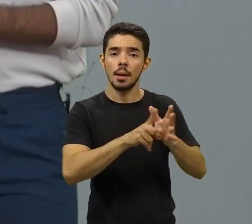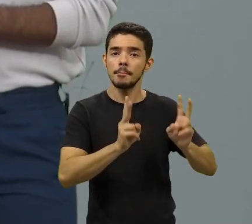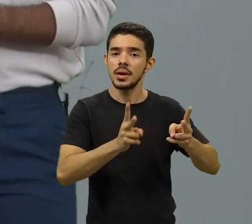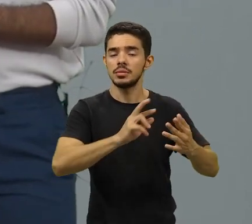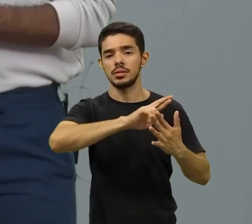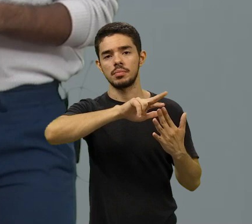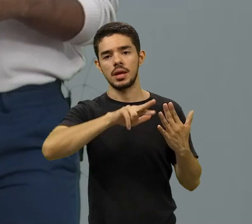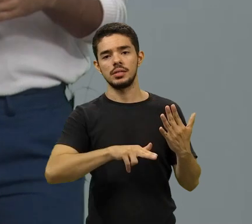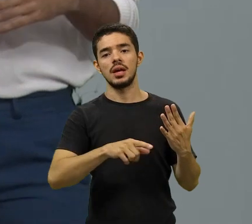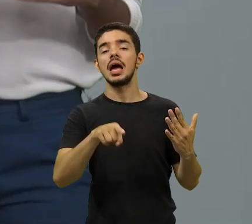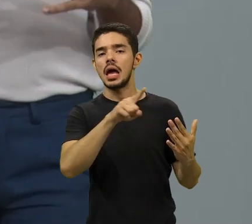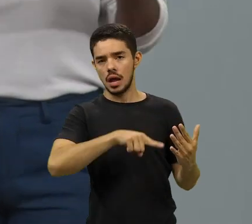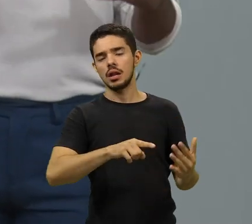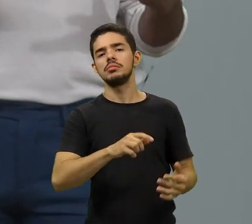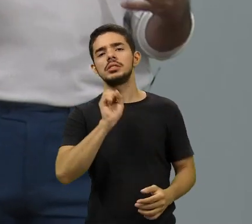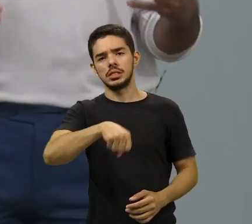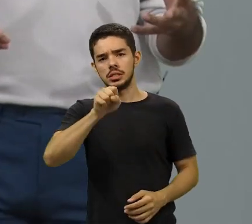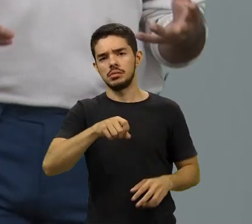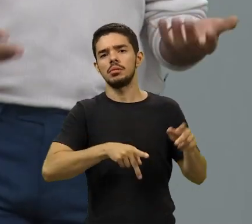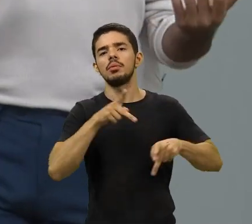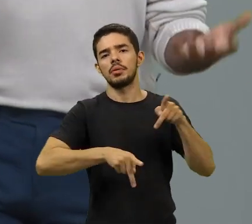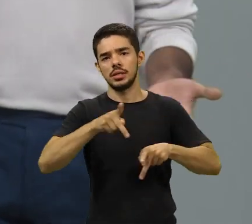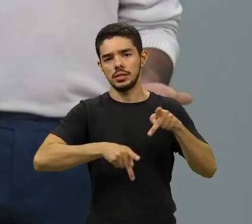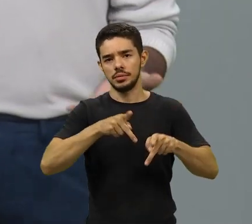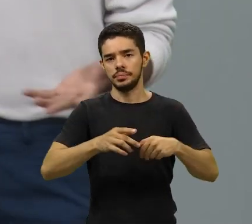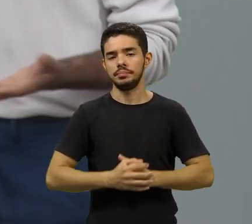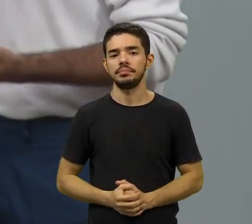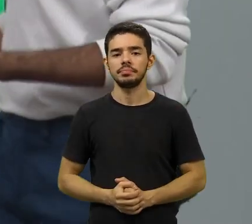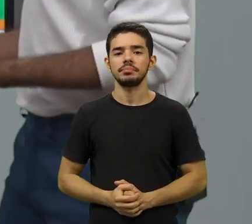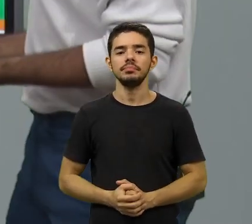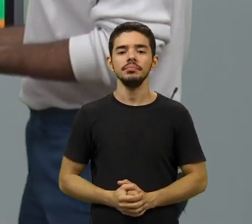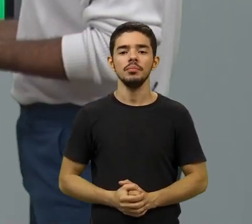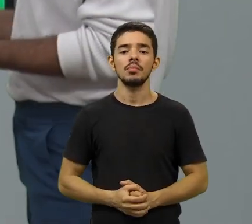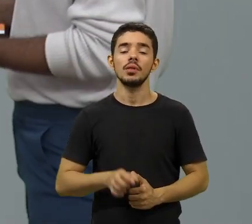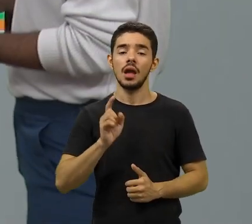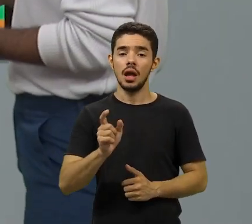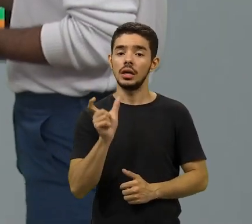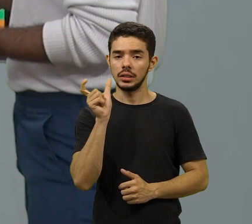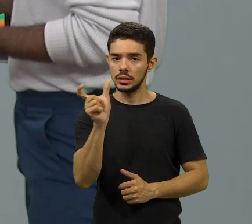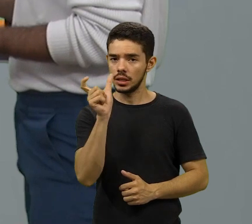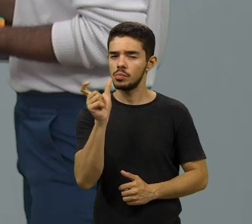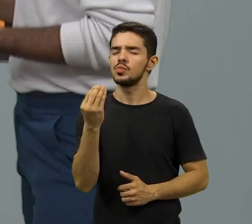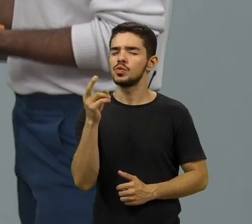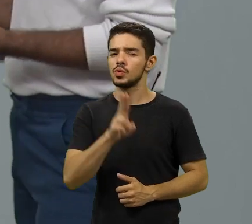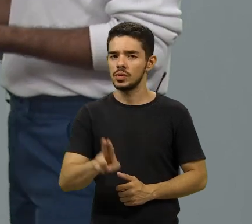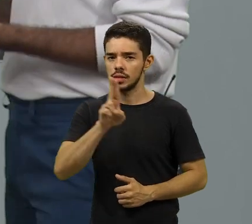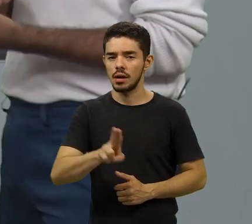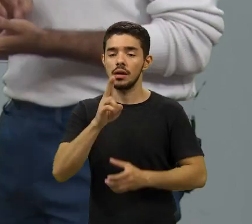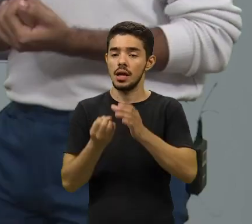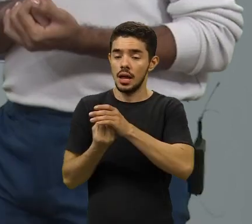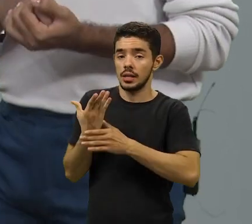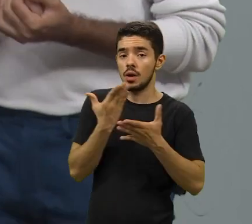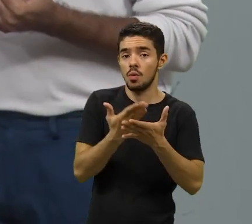da mesma espécie, eles são considerados como uma população, certo? Isso é um termo bastante utilizado